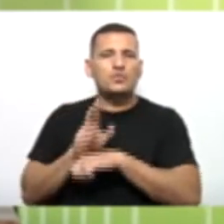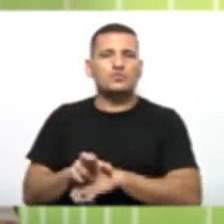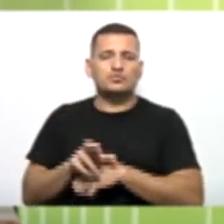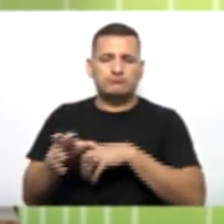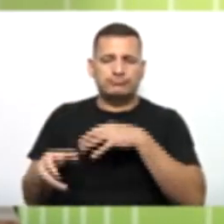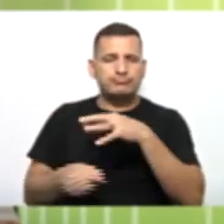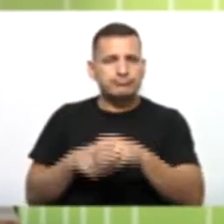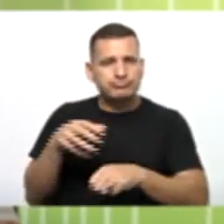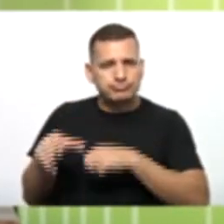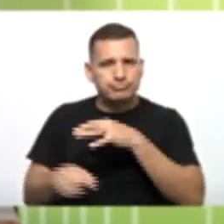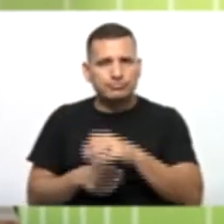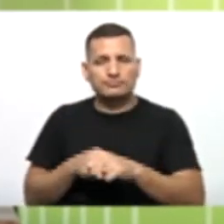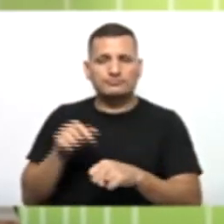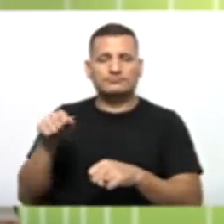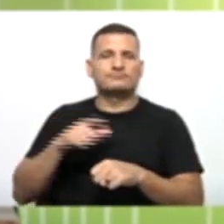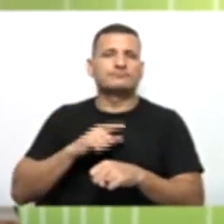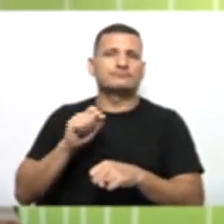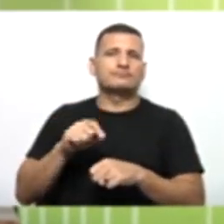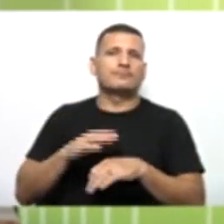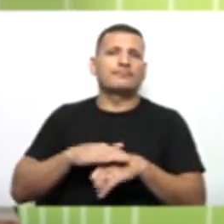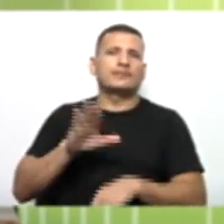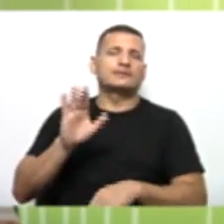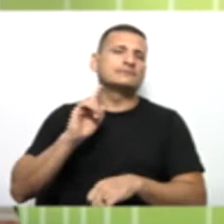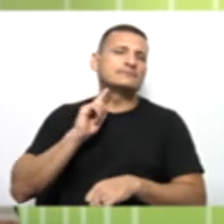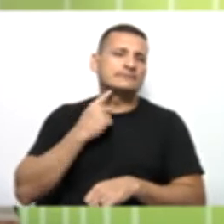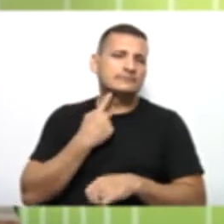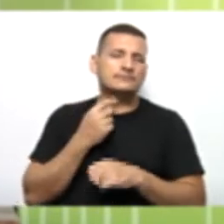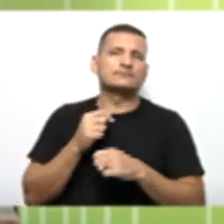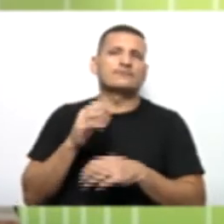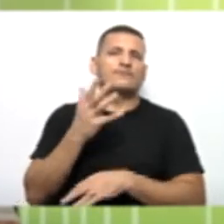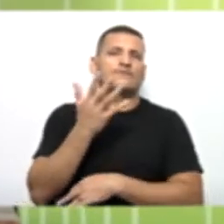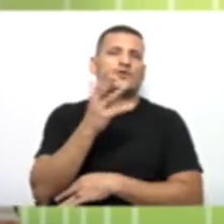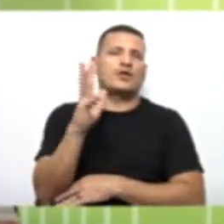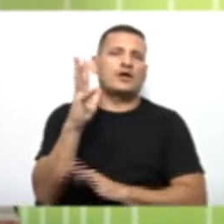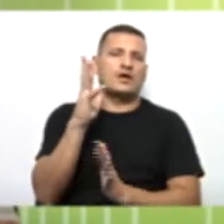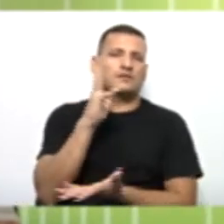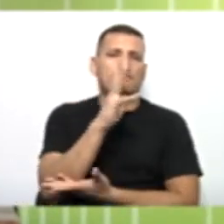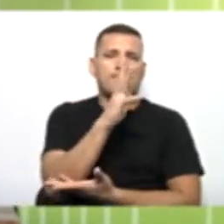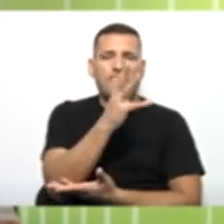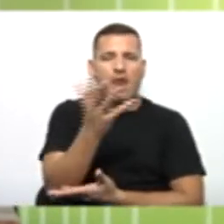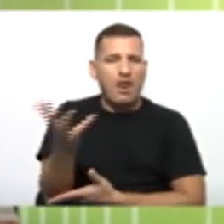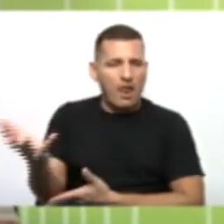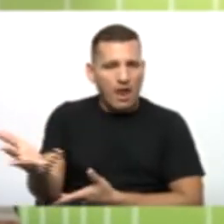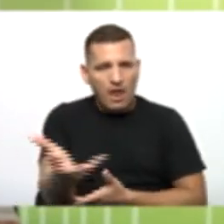retirada de recursos gerava mais poluição, florestas inteiras derrubadas para virar carvão, para